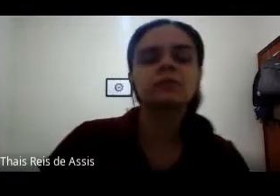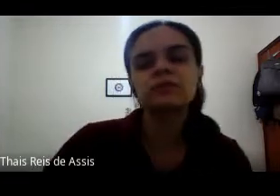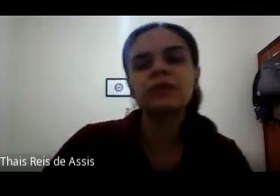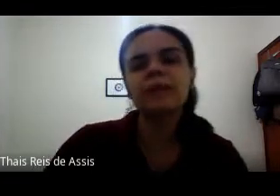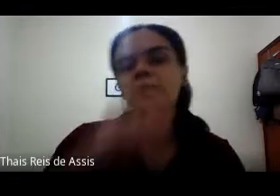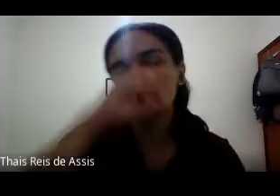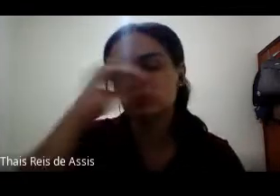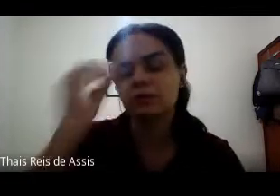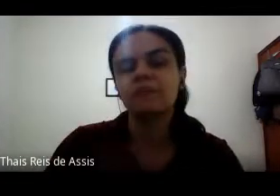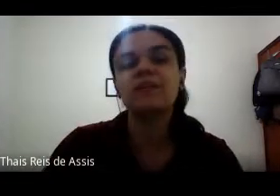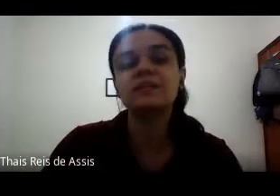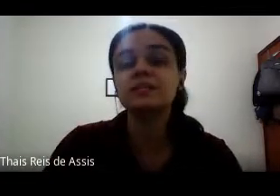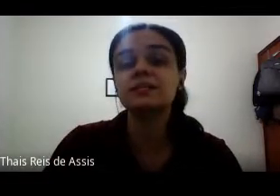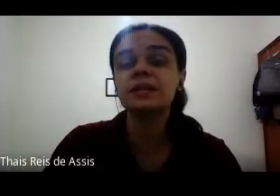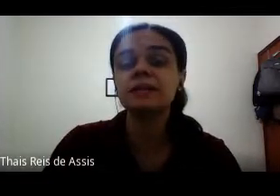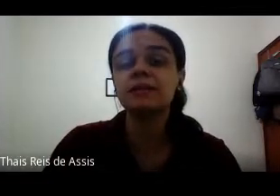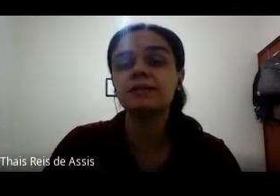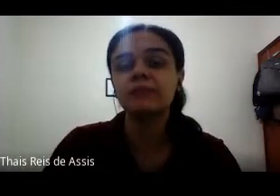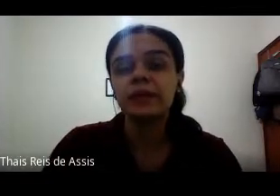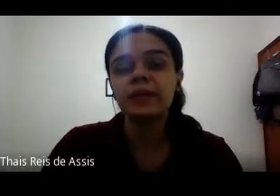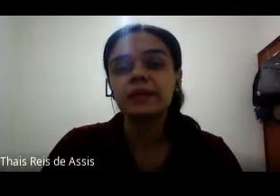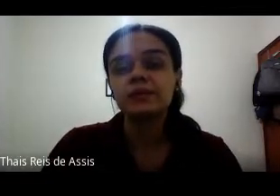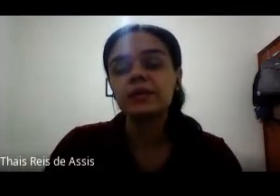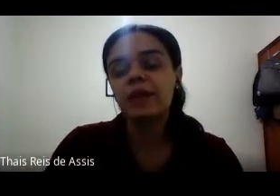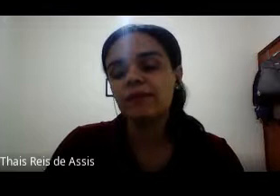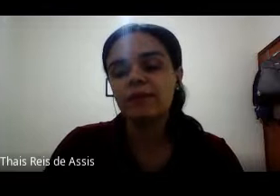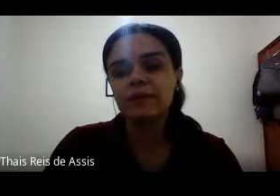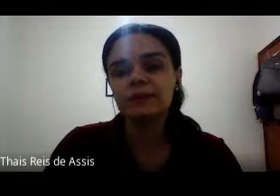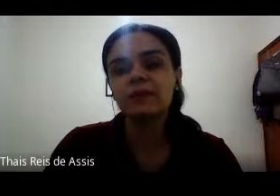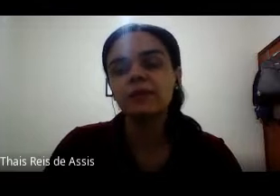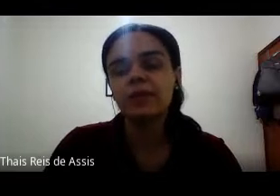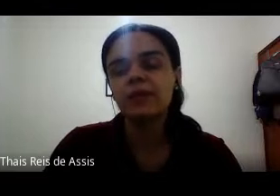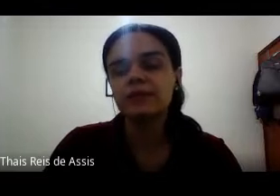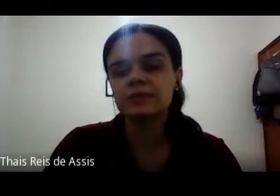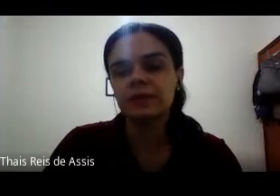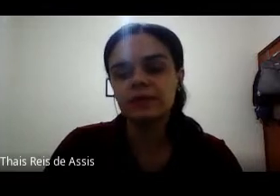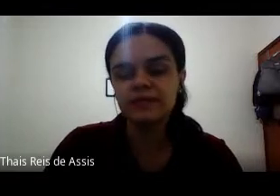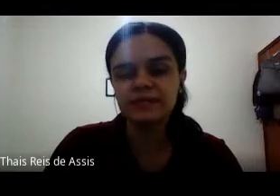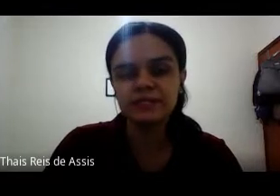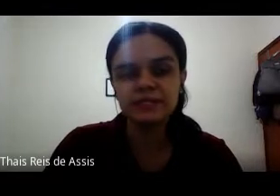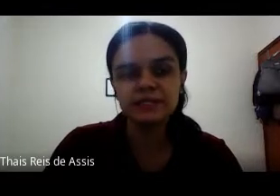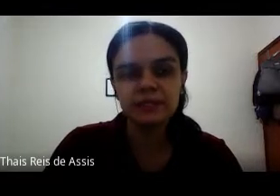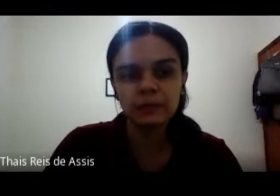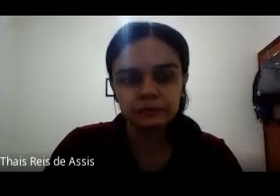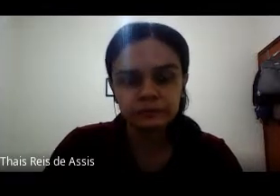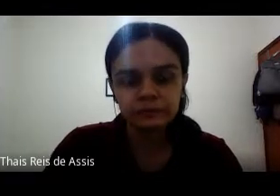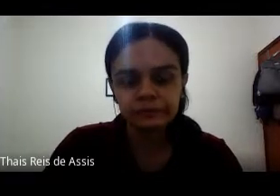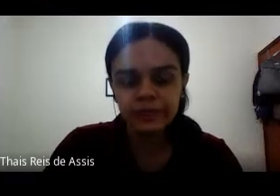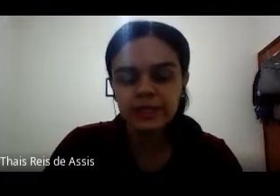aluno a construir a ponte, fazer esse discernimento entre o que é informação, o que é conhecimento, e fazer essa